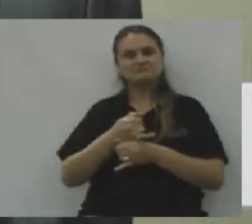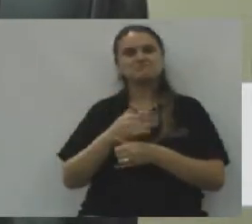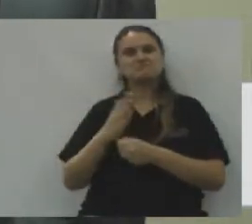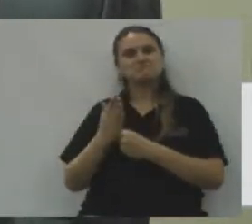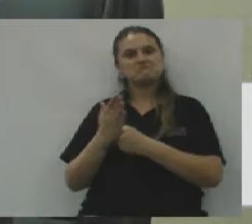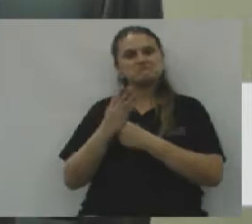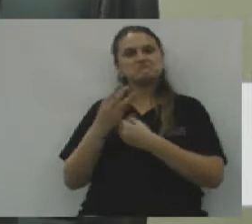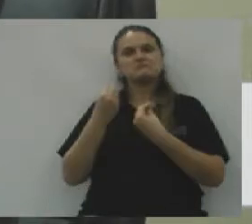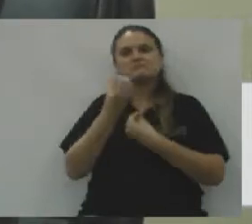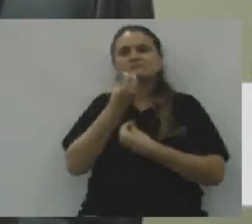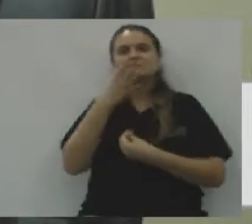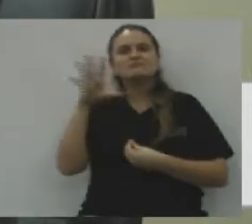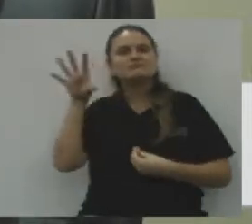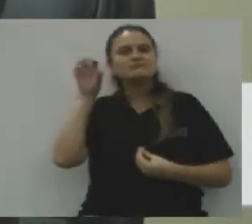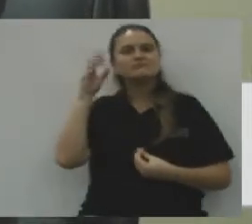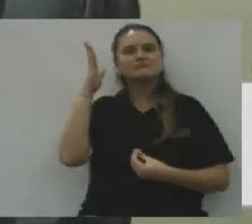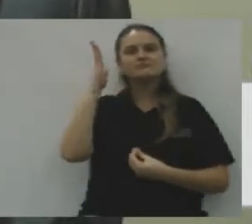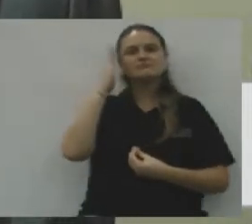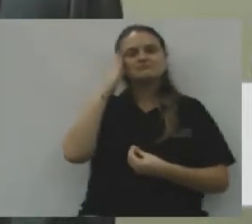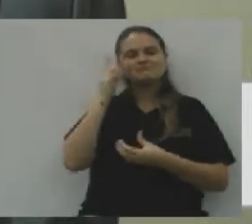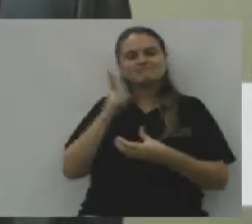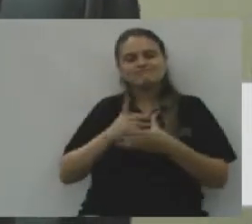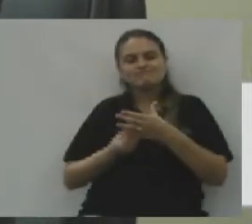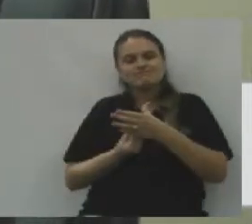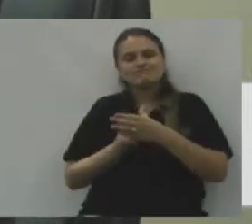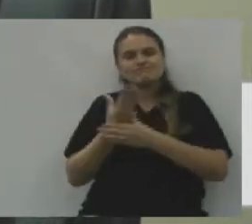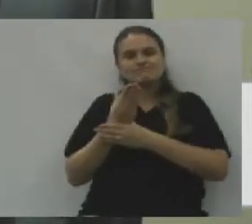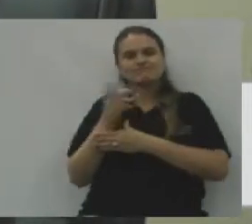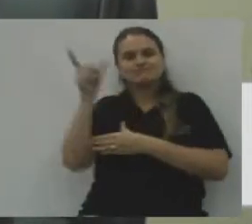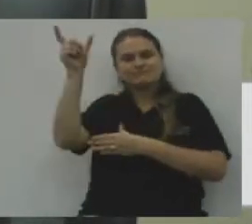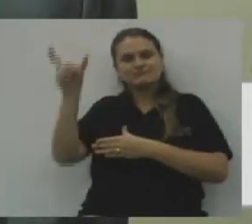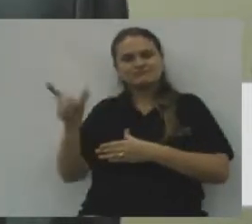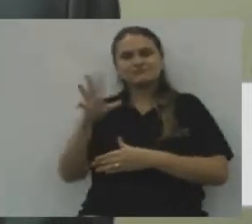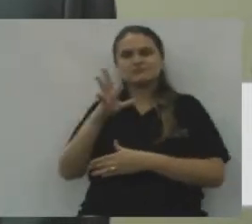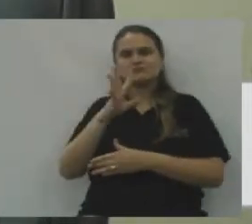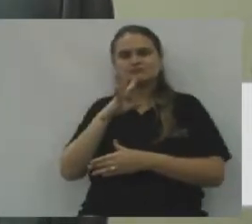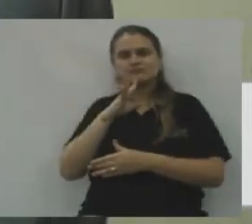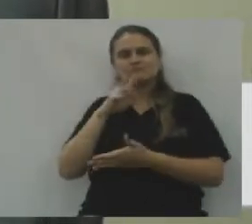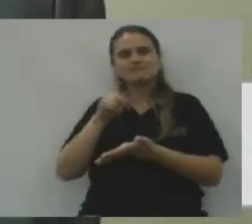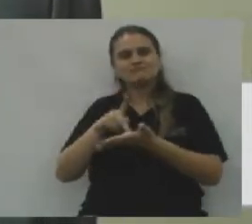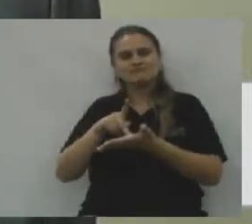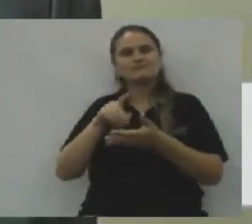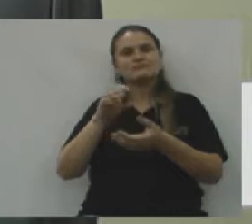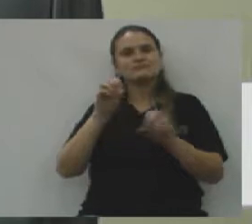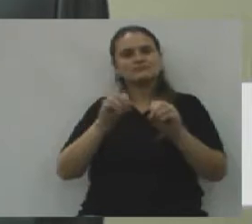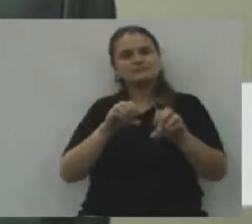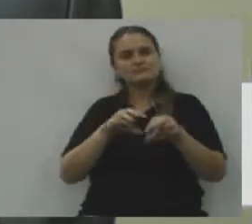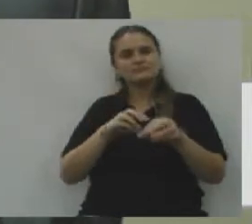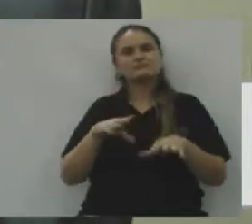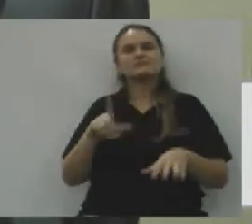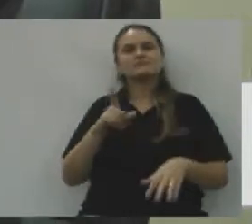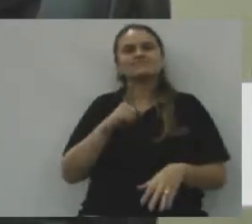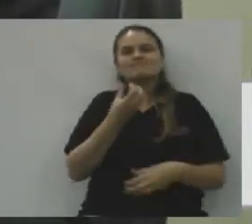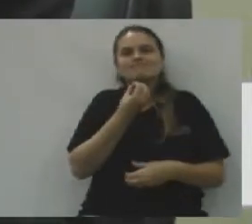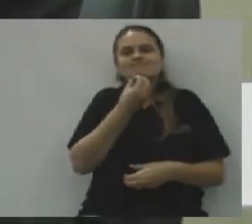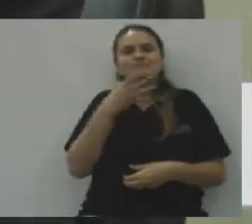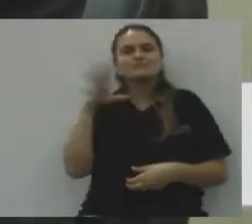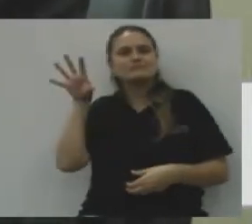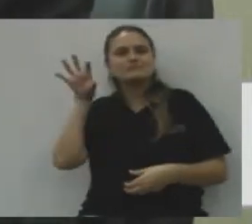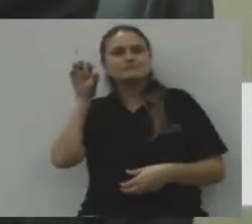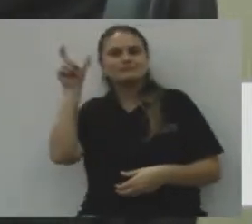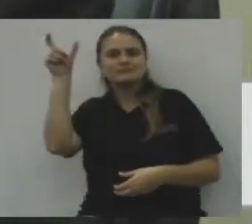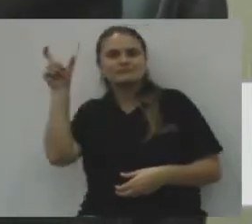é bom ouvir e saber que partiu dele, de um conhecedor realmente da área da educação. Como é bom ouvir